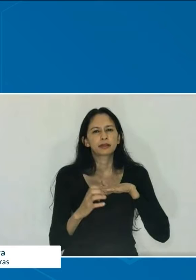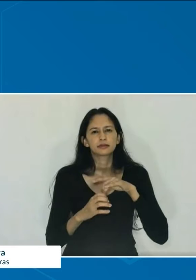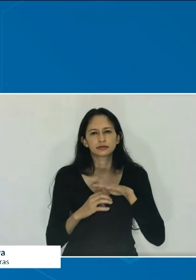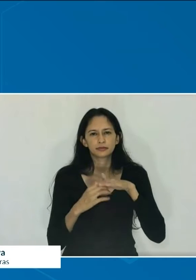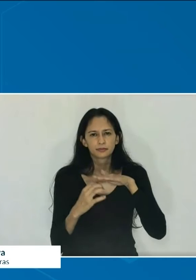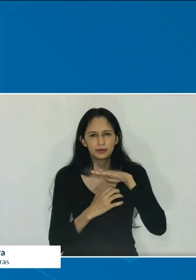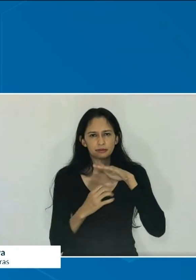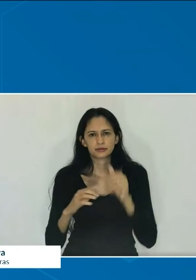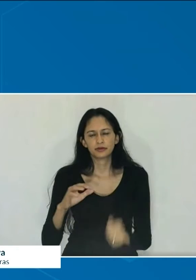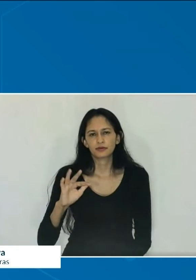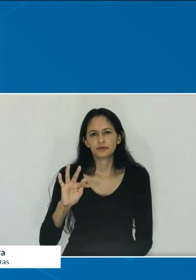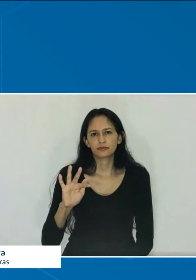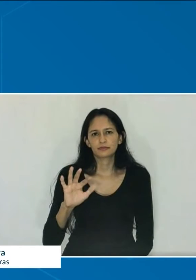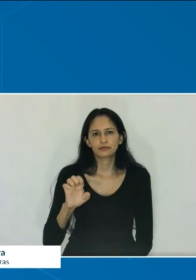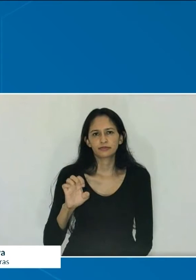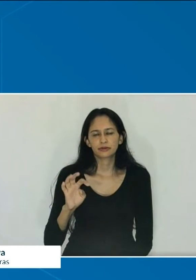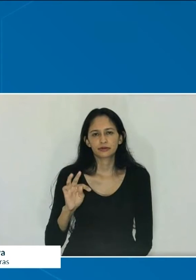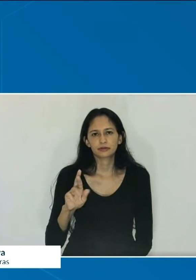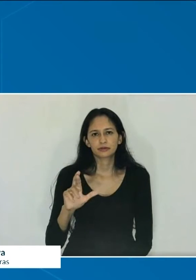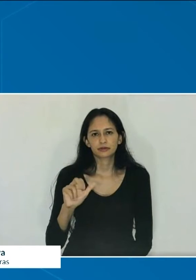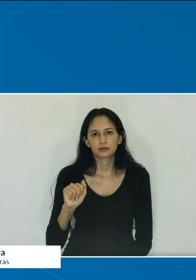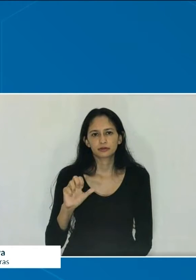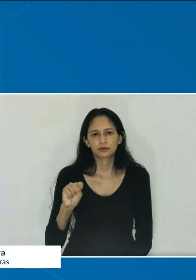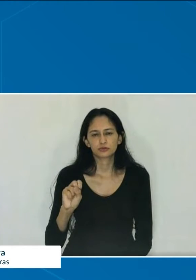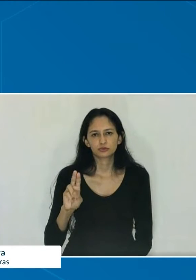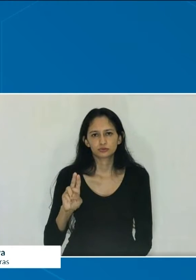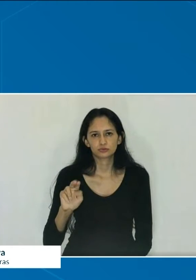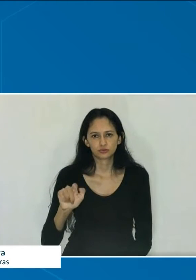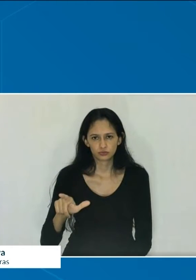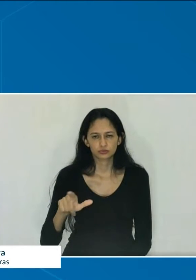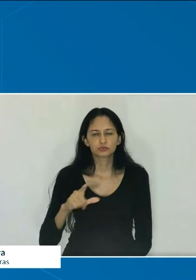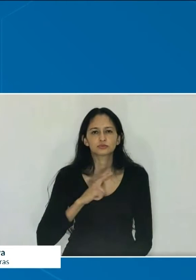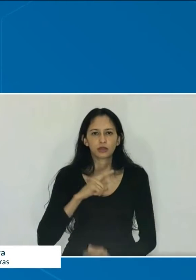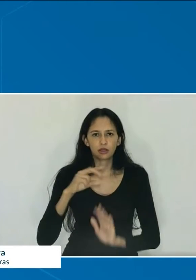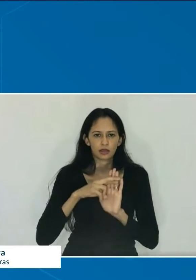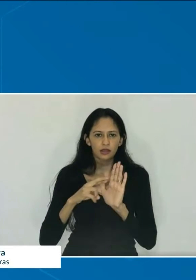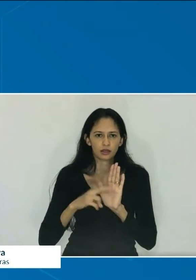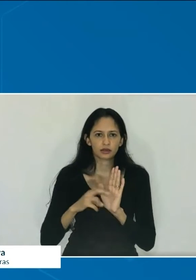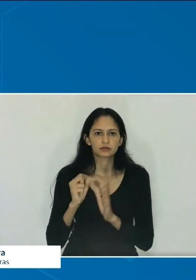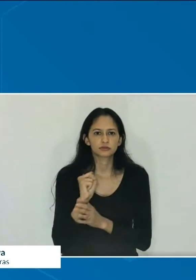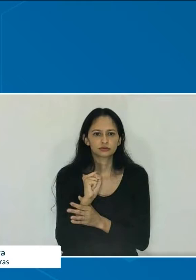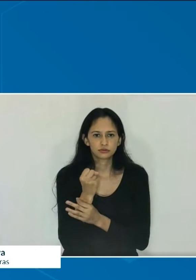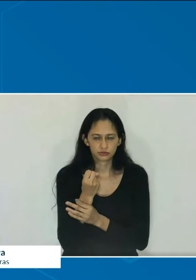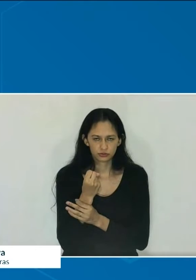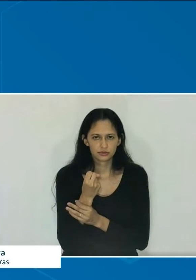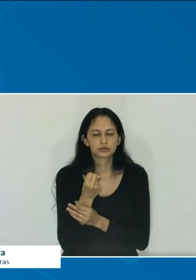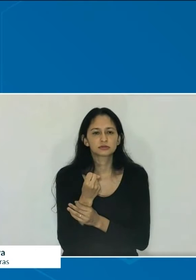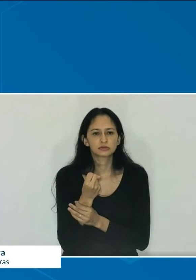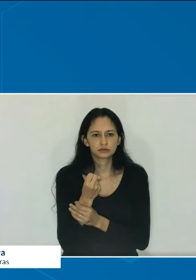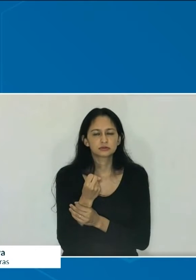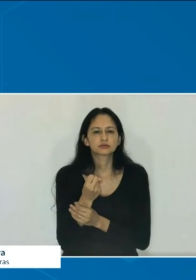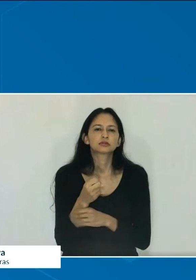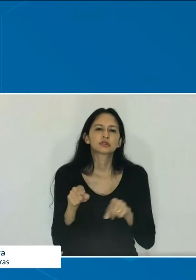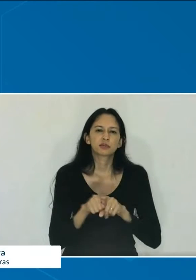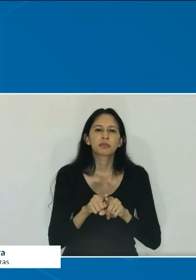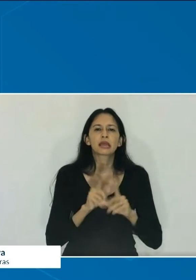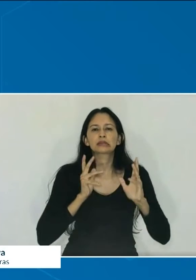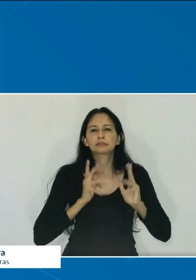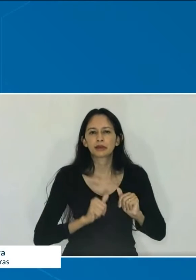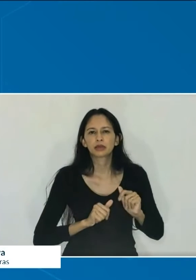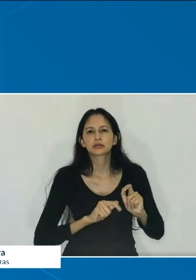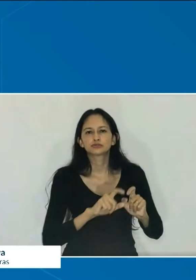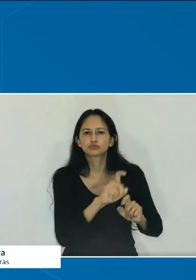algumas regras de segurança, né, um protocolo de segurança ligado a essas medidas de sanitização do